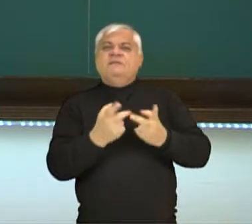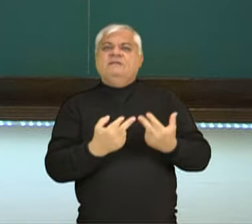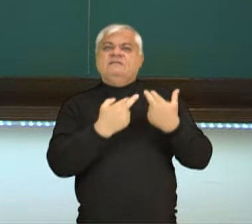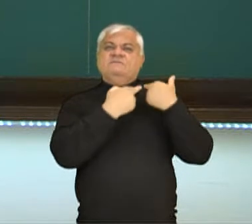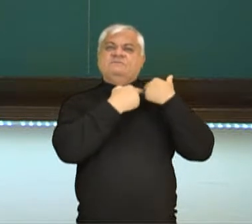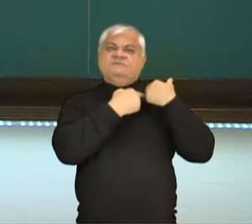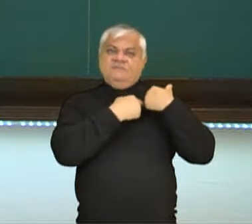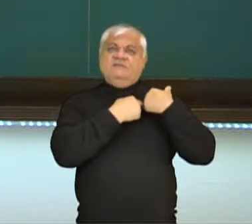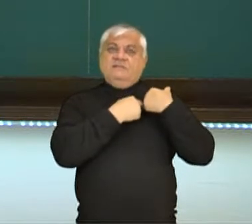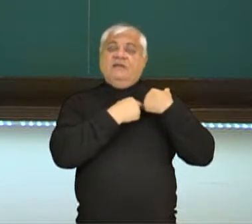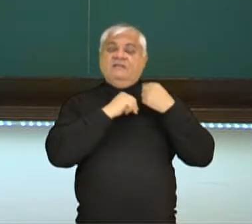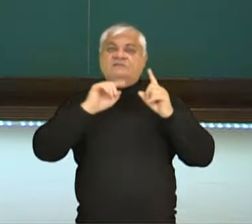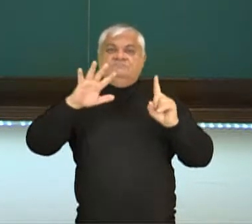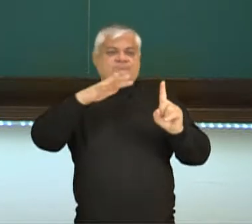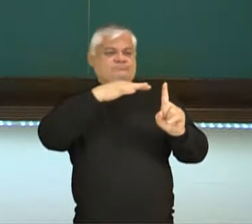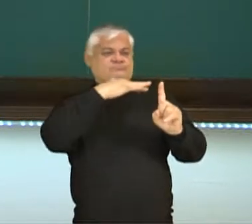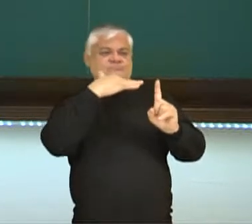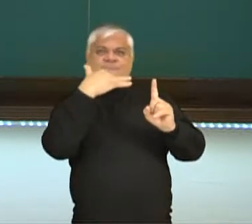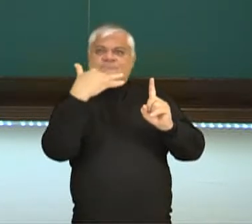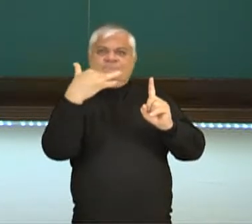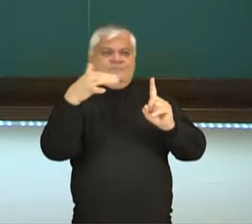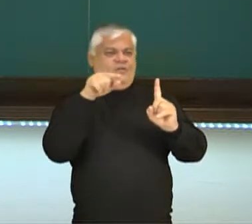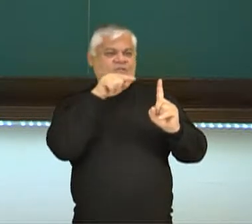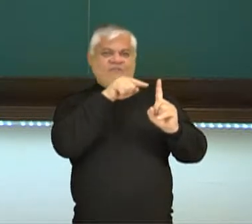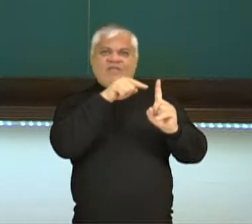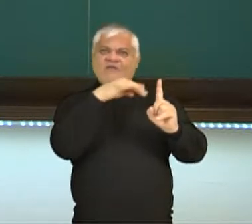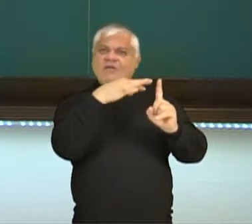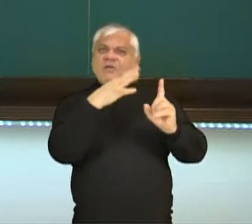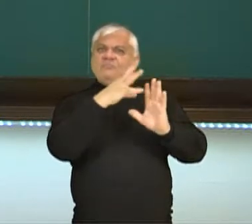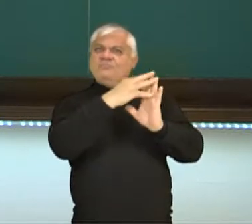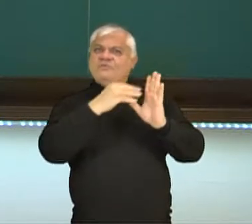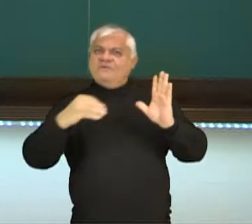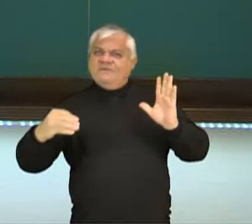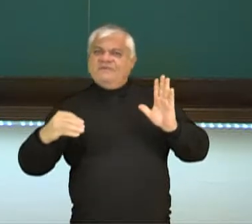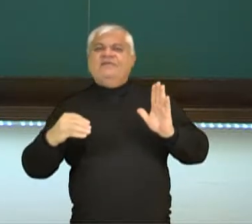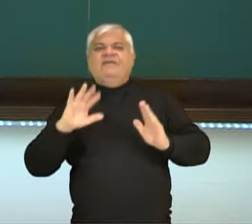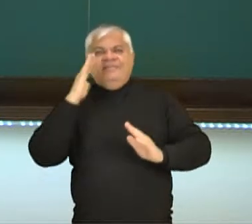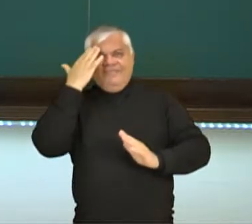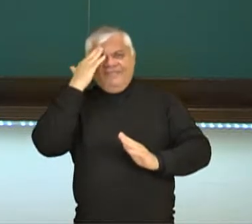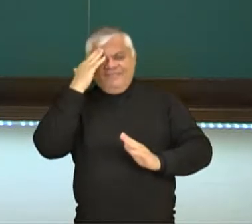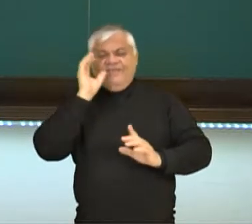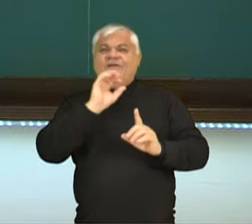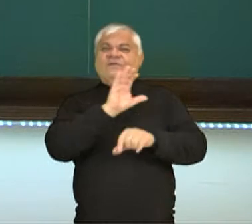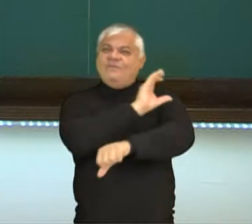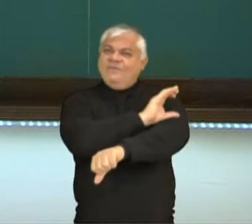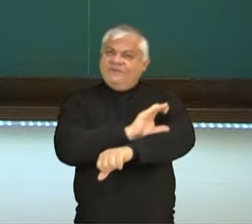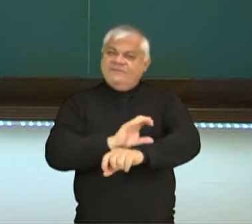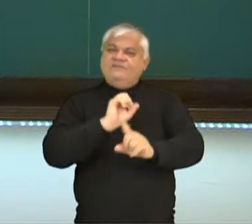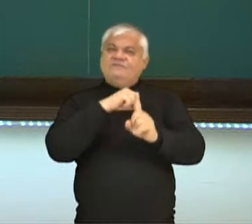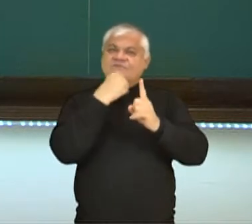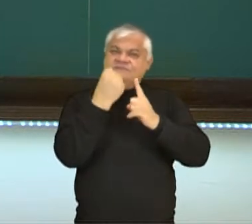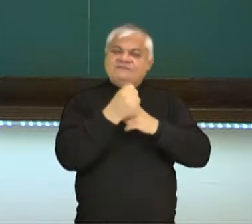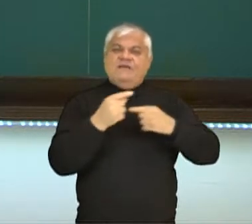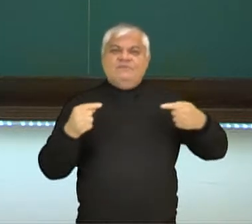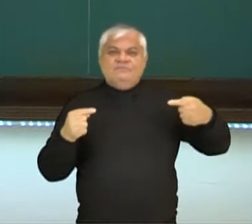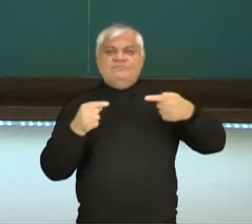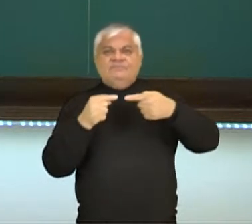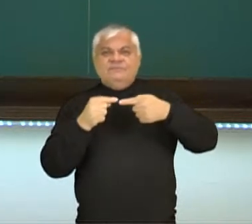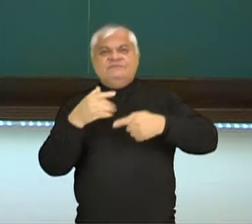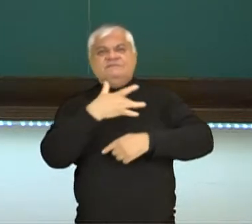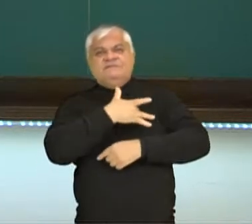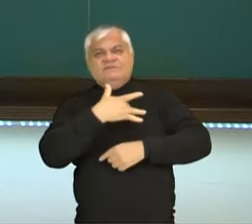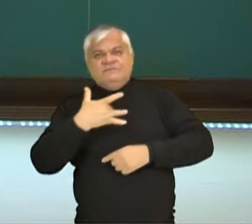tem perante as pessoas que têm você como exemplo em ter um comportamento social adequado,